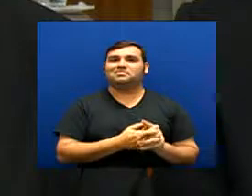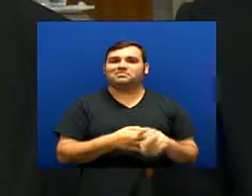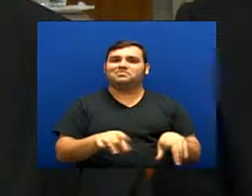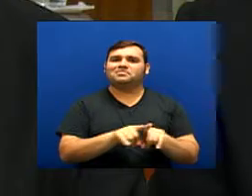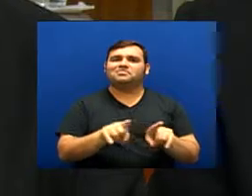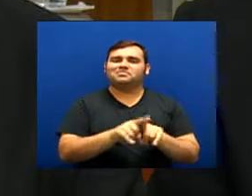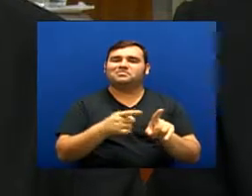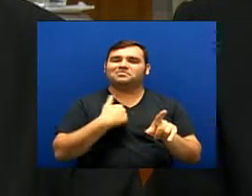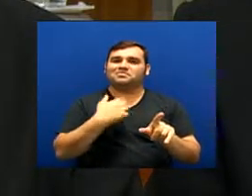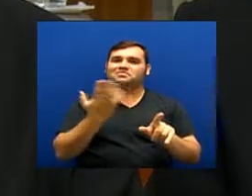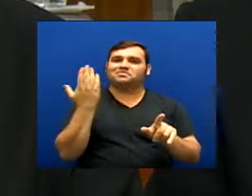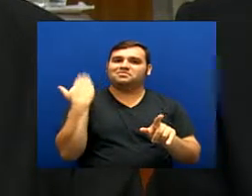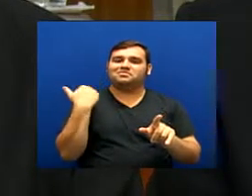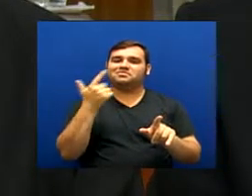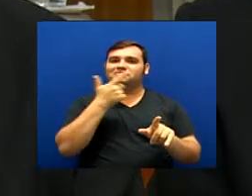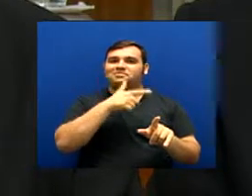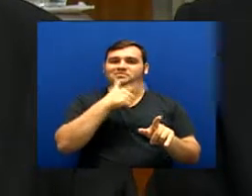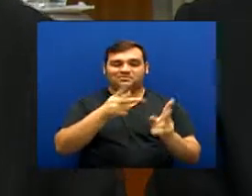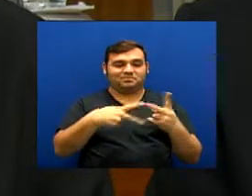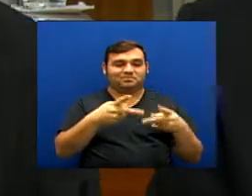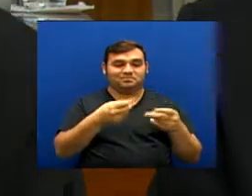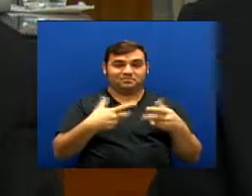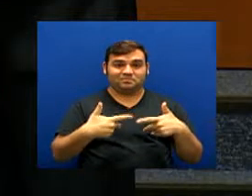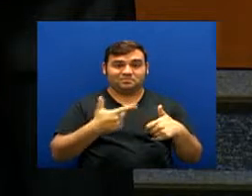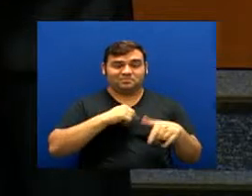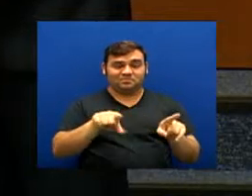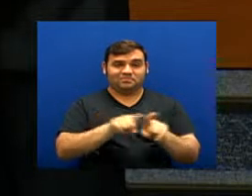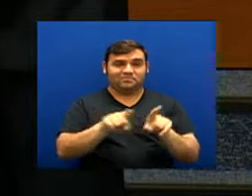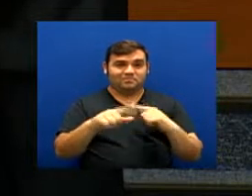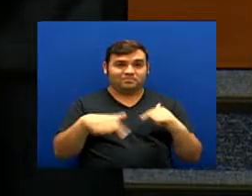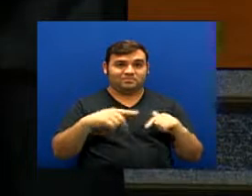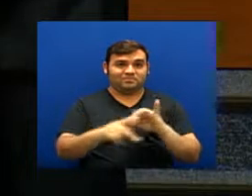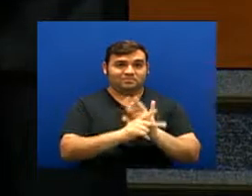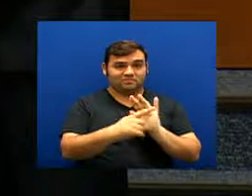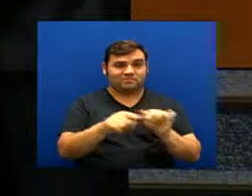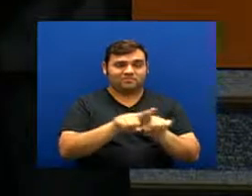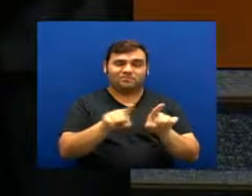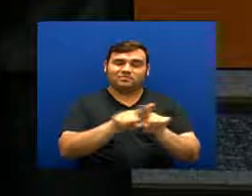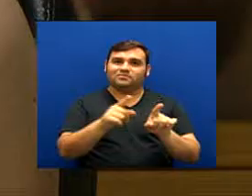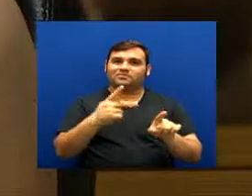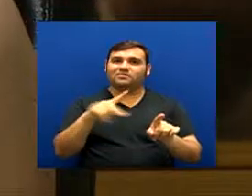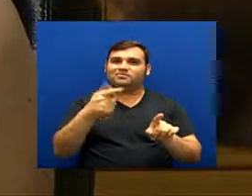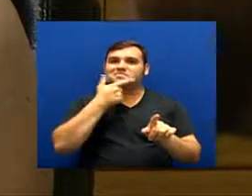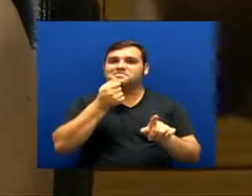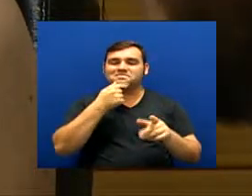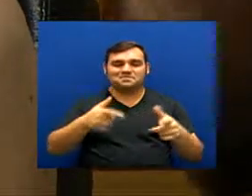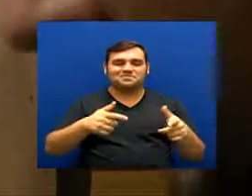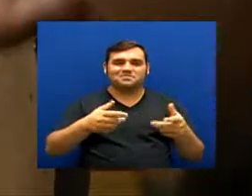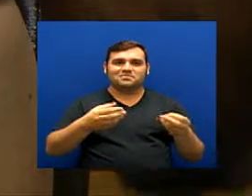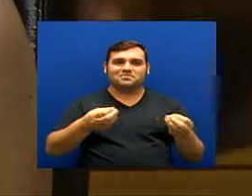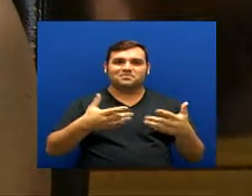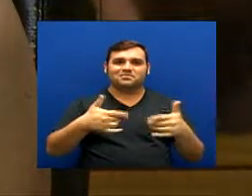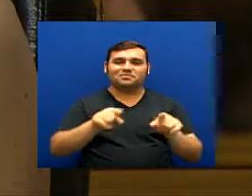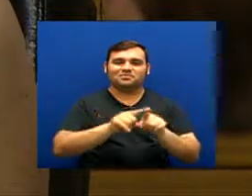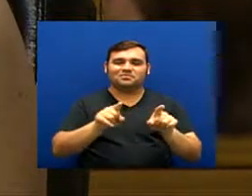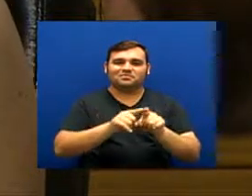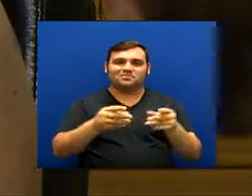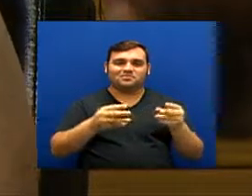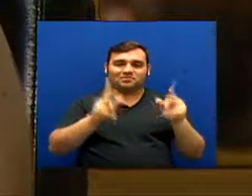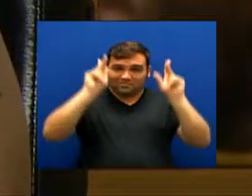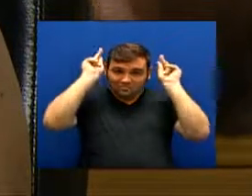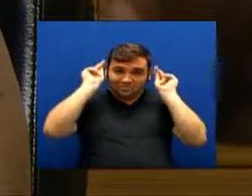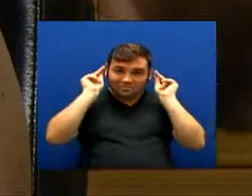única entidade que realiza serviços religiosos para essa comunidade, mantém viva a milenar tradição religiosa desse